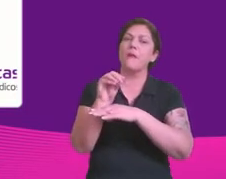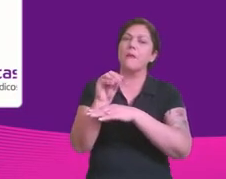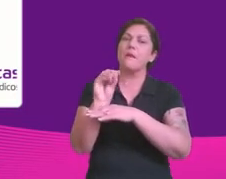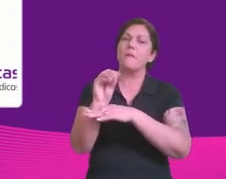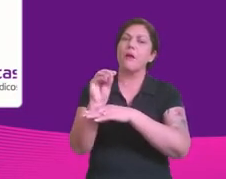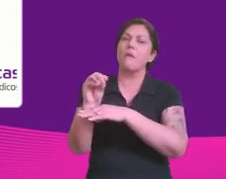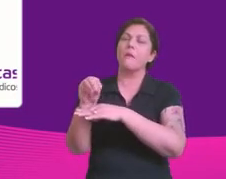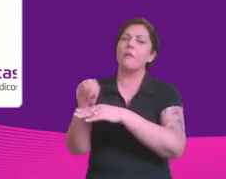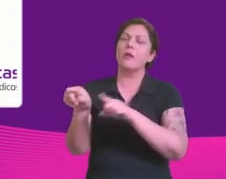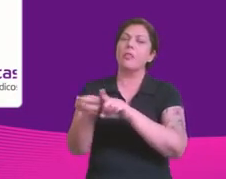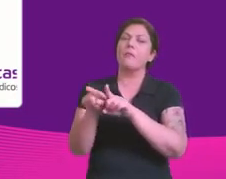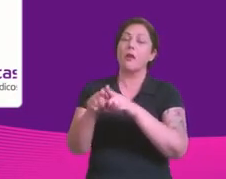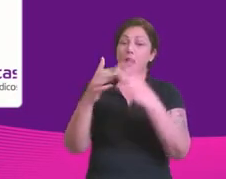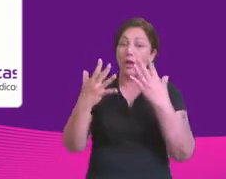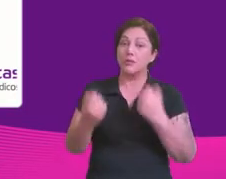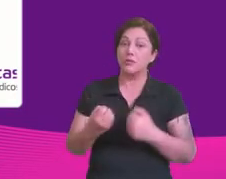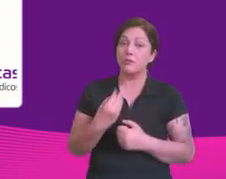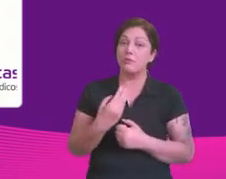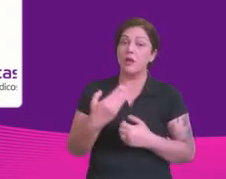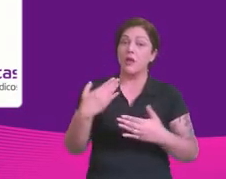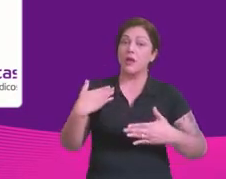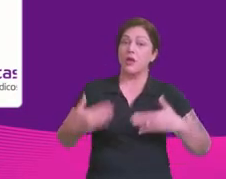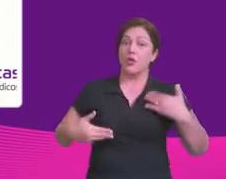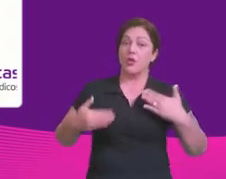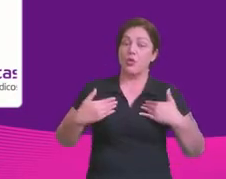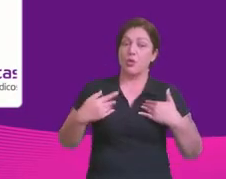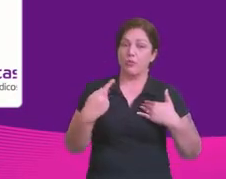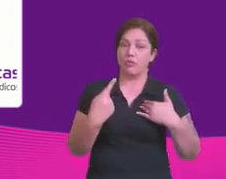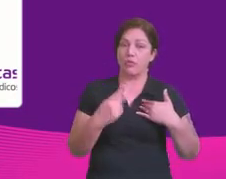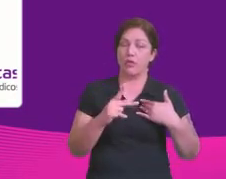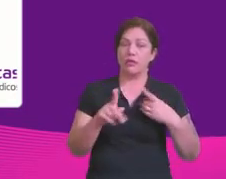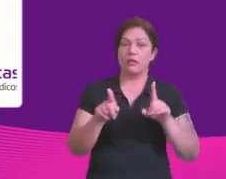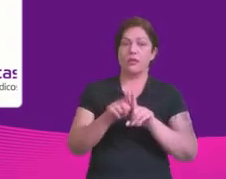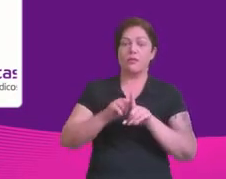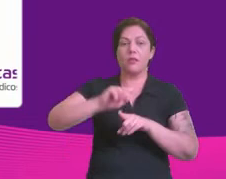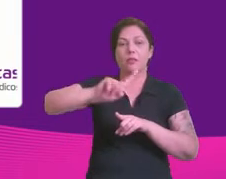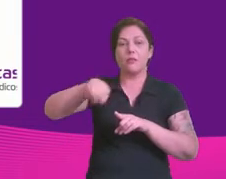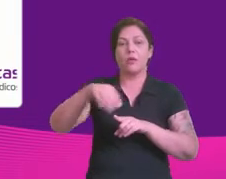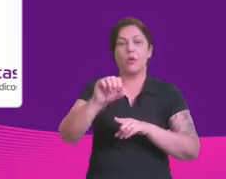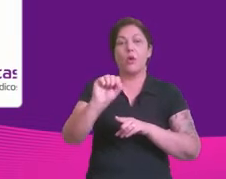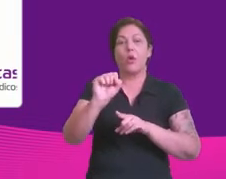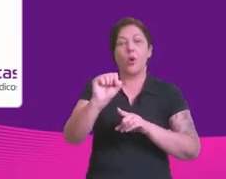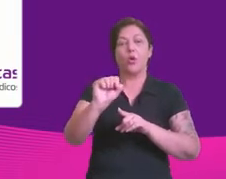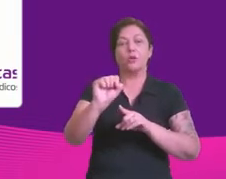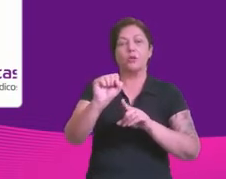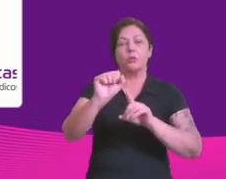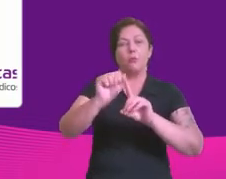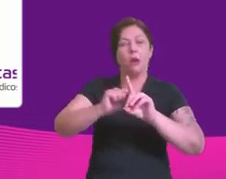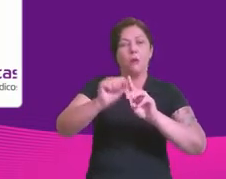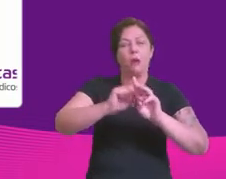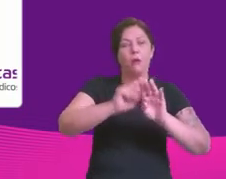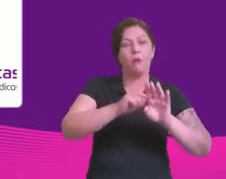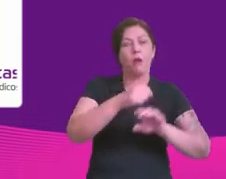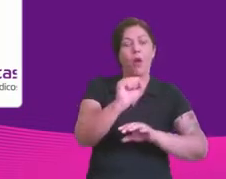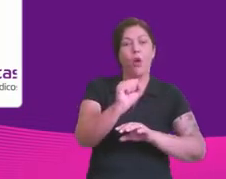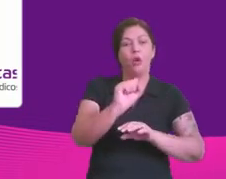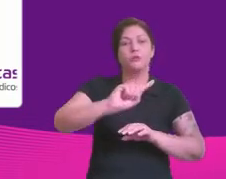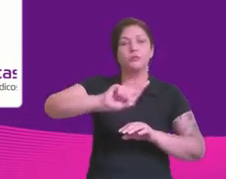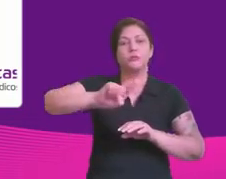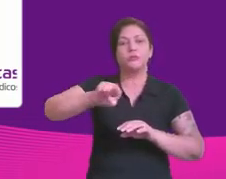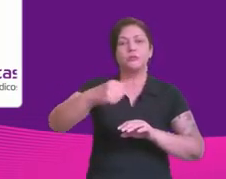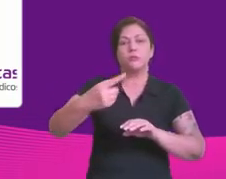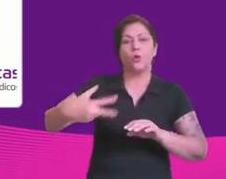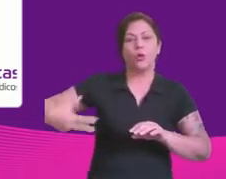tolerabilidade. Atualmente, depois desses 8 ciclos, a gente está avaliando retirada da